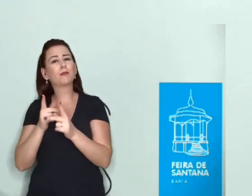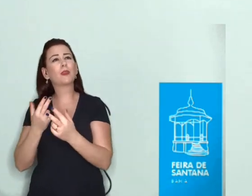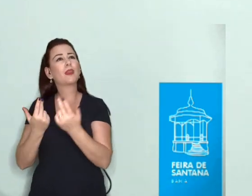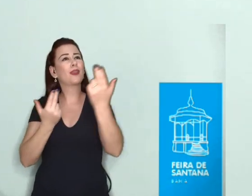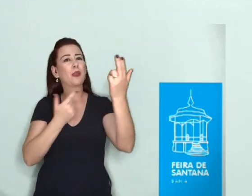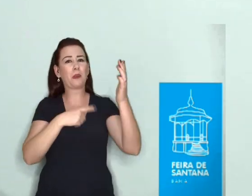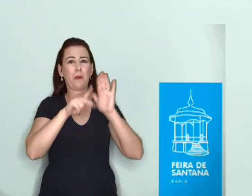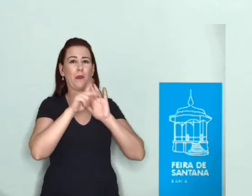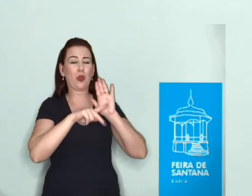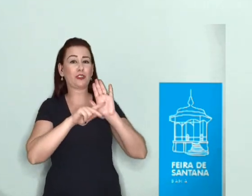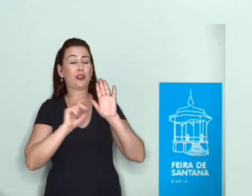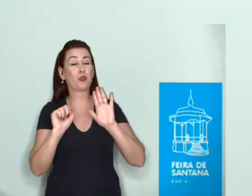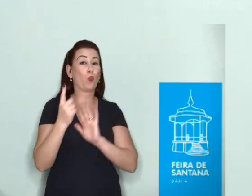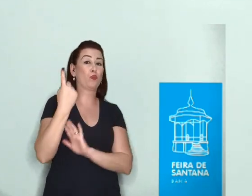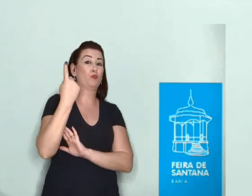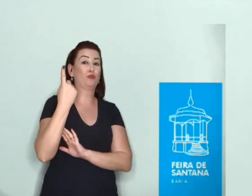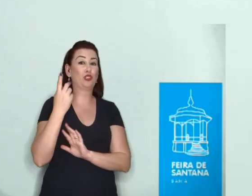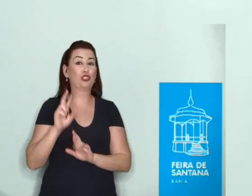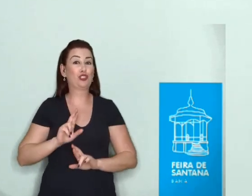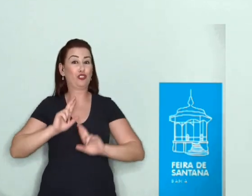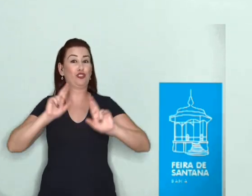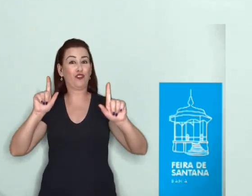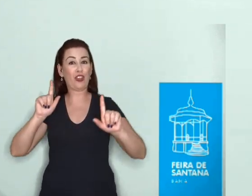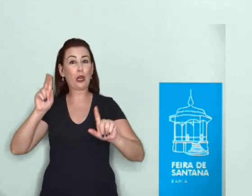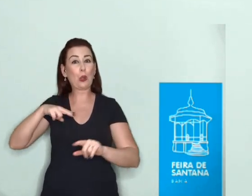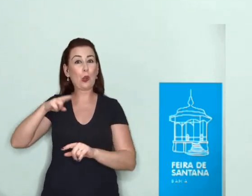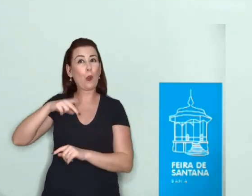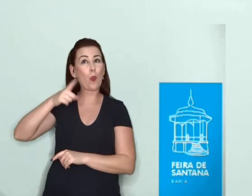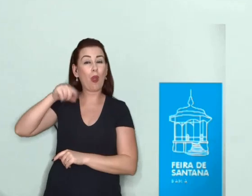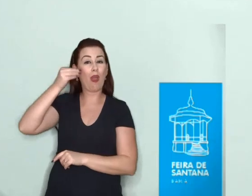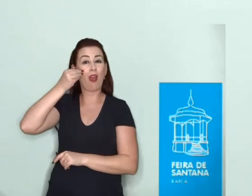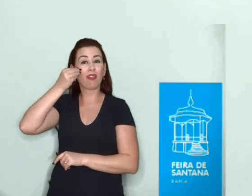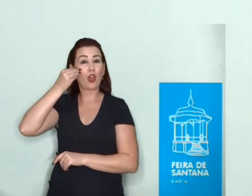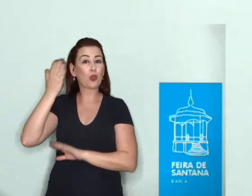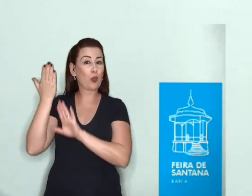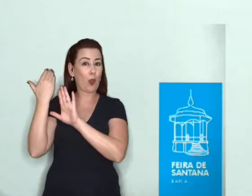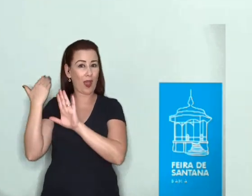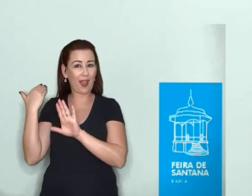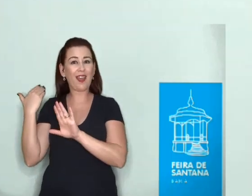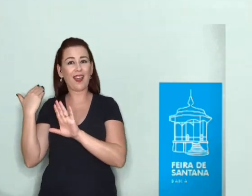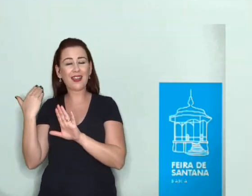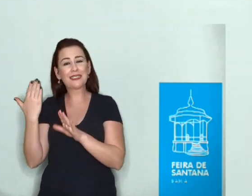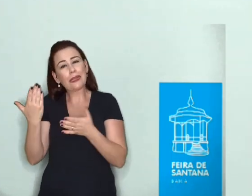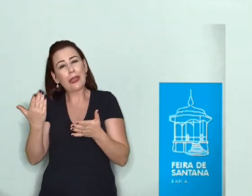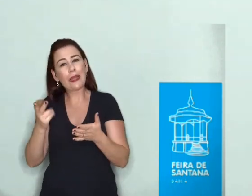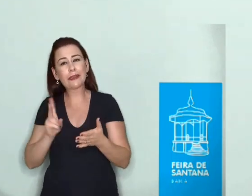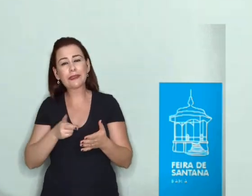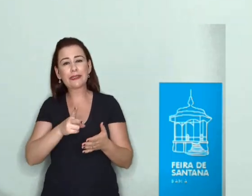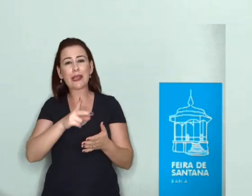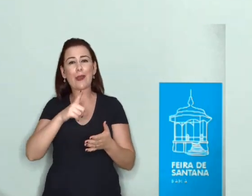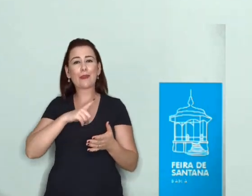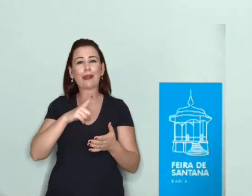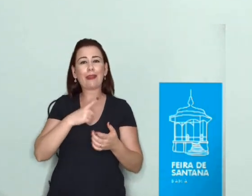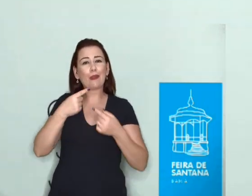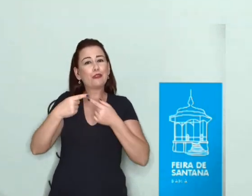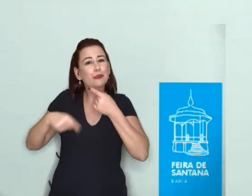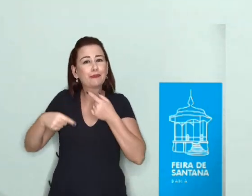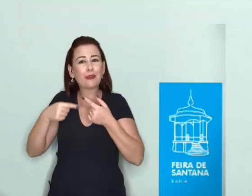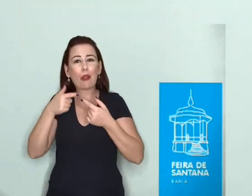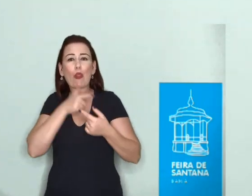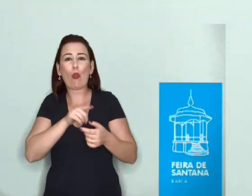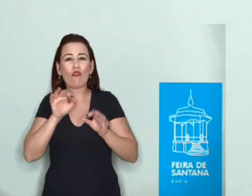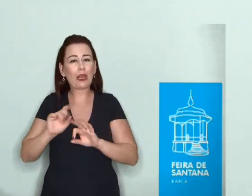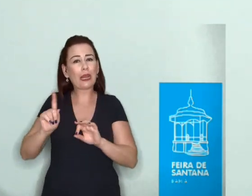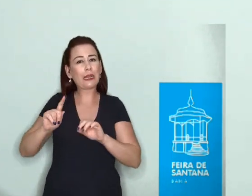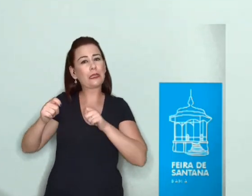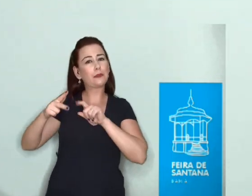é inusitado, ou seja, que nunca foi tentado antes, sempre vai ter alguma coisinha que vai dar errado e